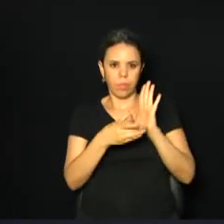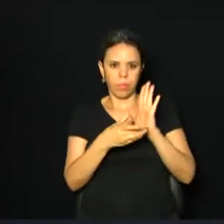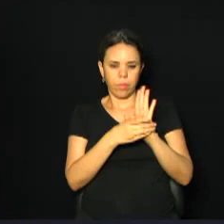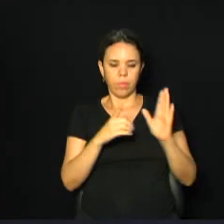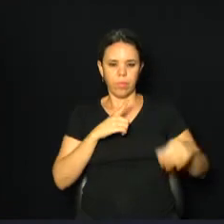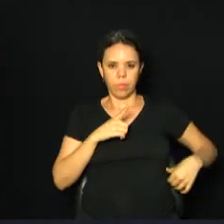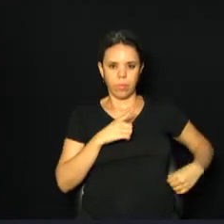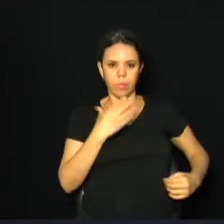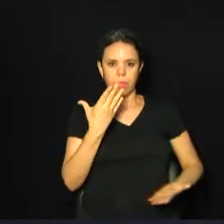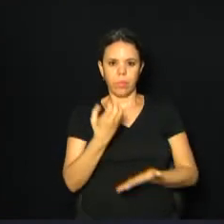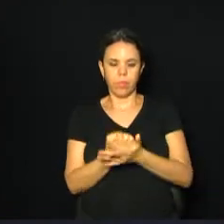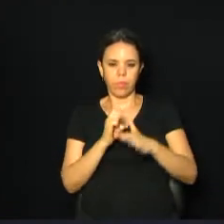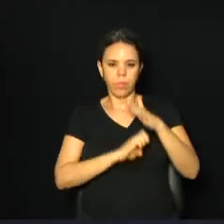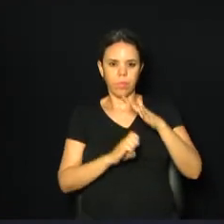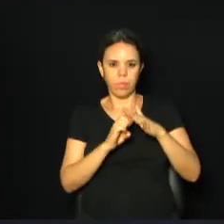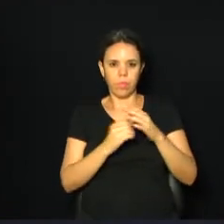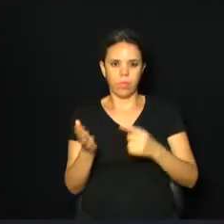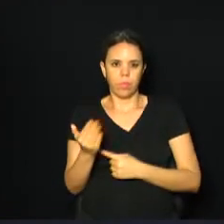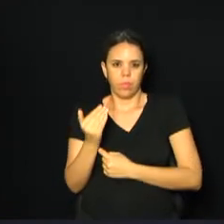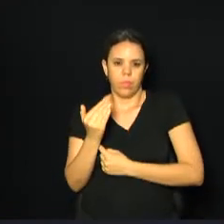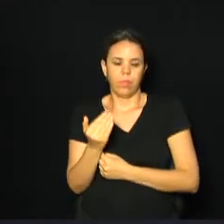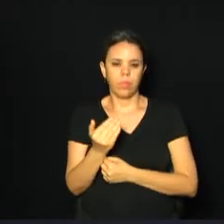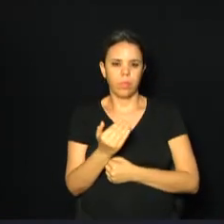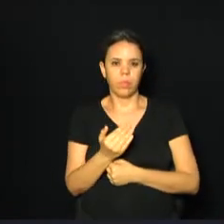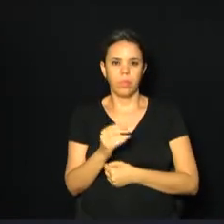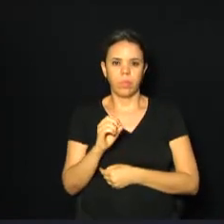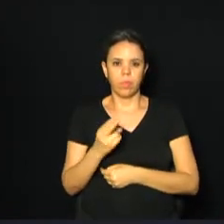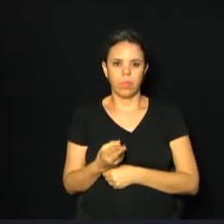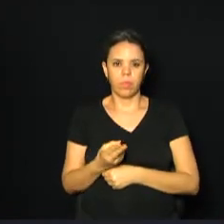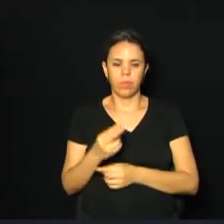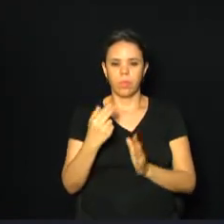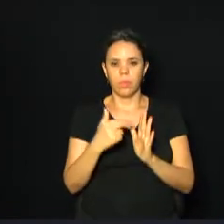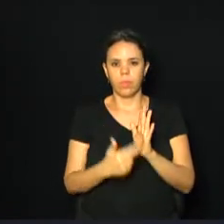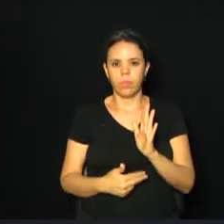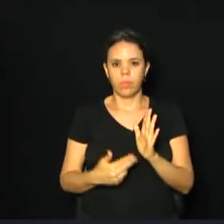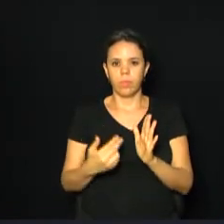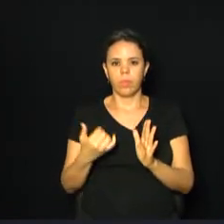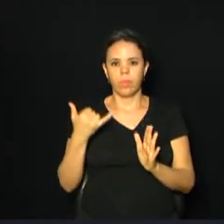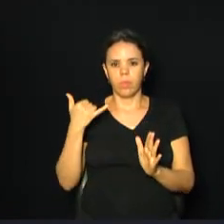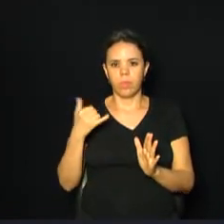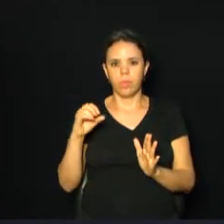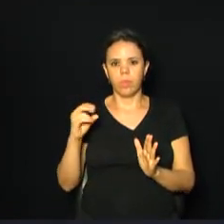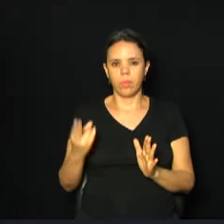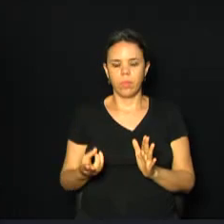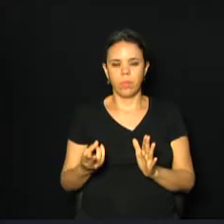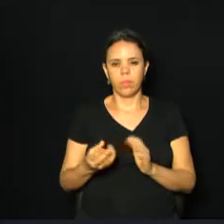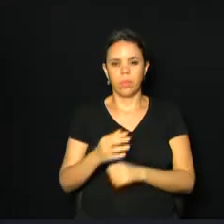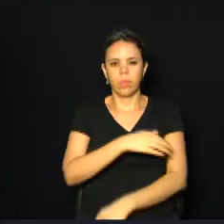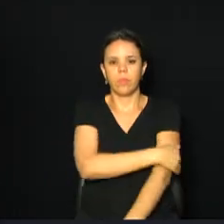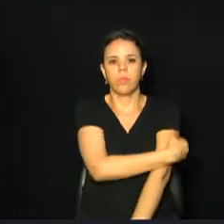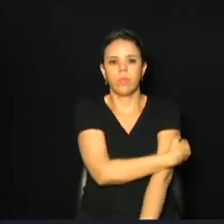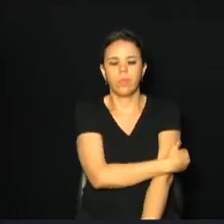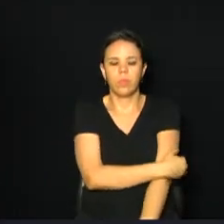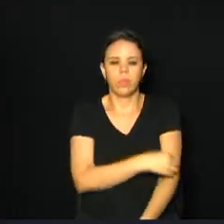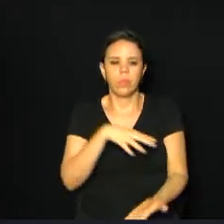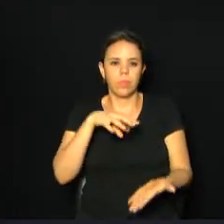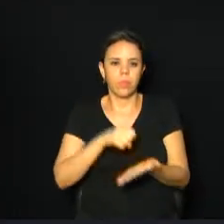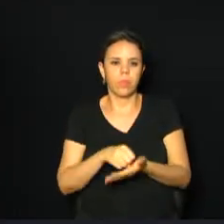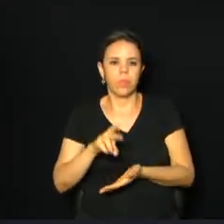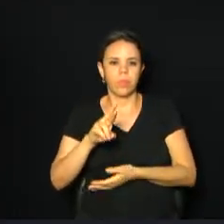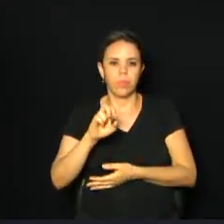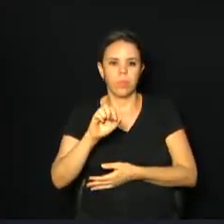tinha empresas de tecnologia, ou lista telefônica, ou cadastro da Receita